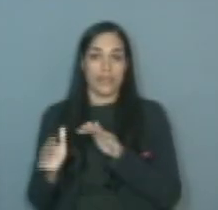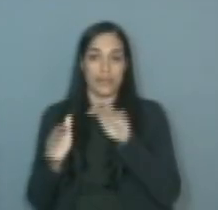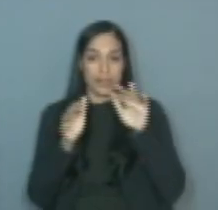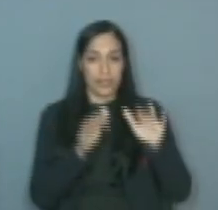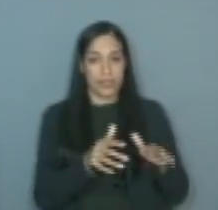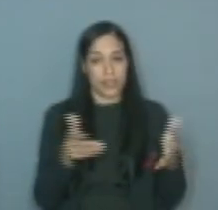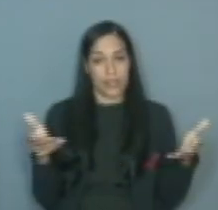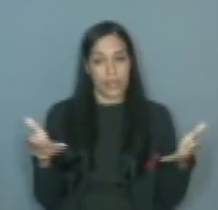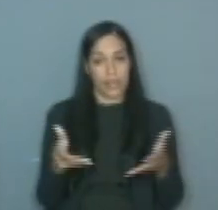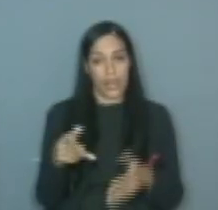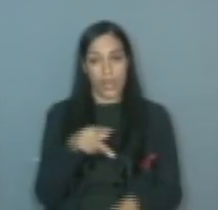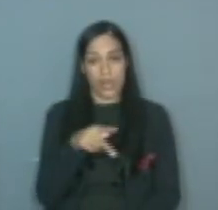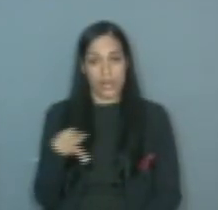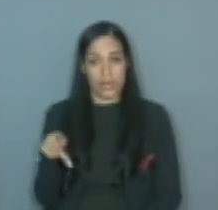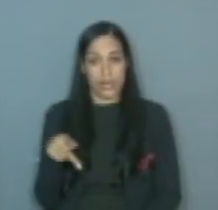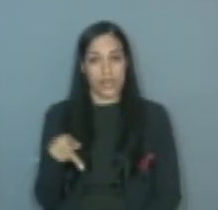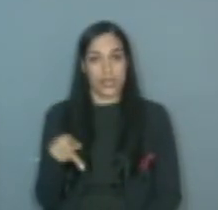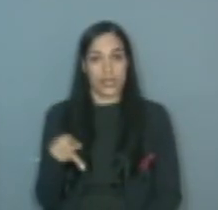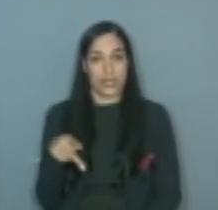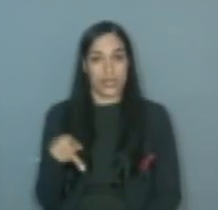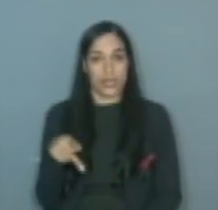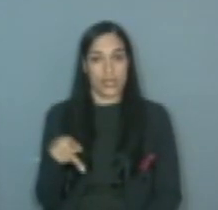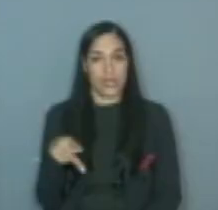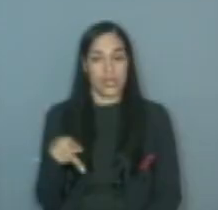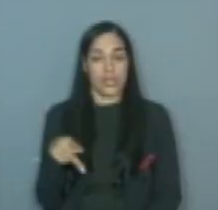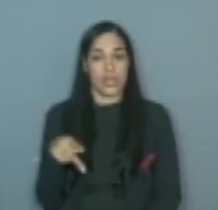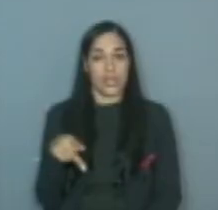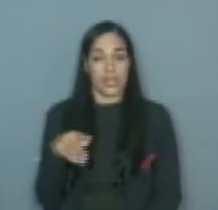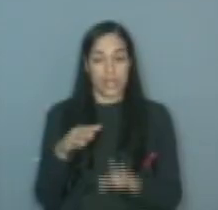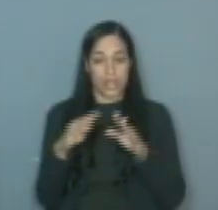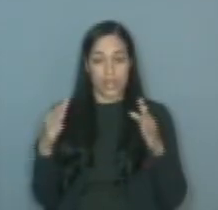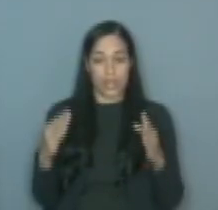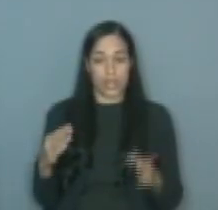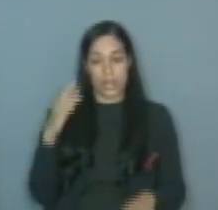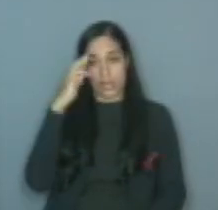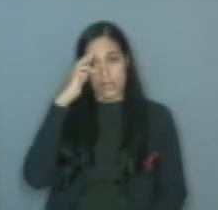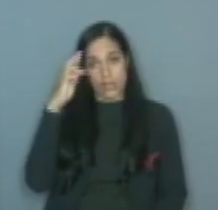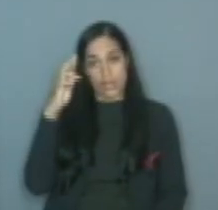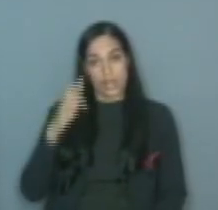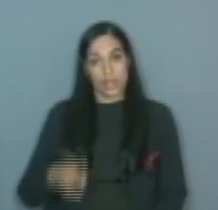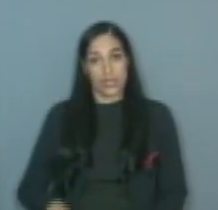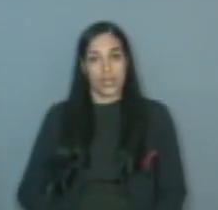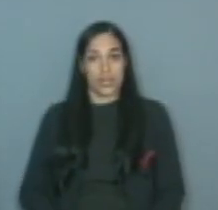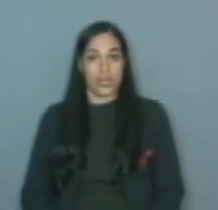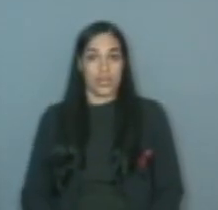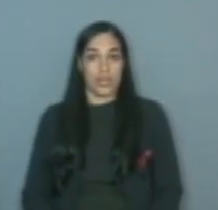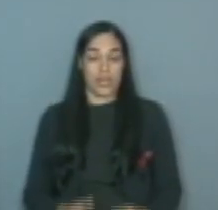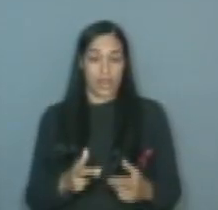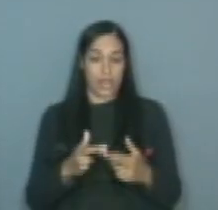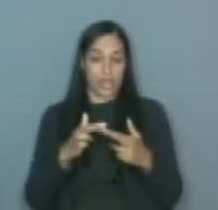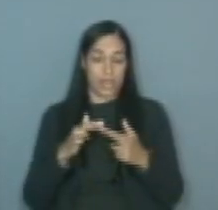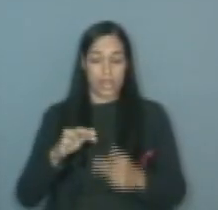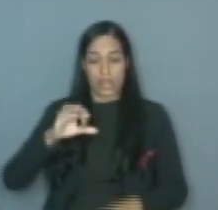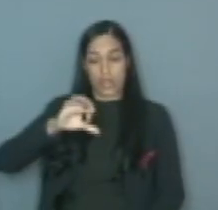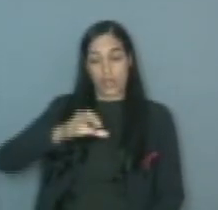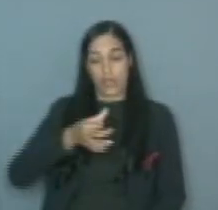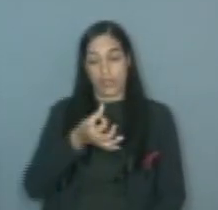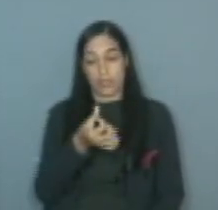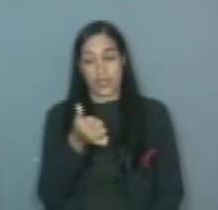senhora presidente, senhores da nossa mesa diretora, para o requerimento